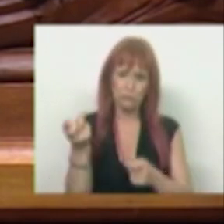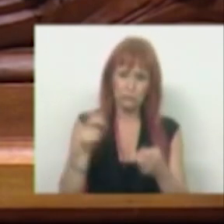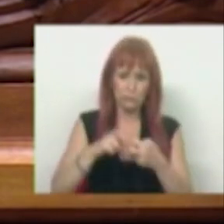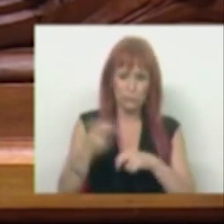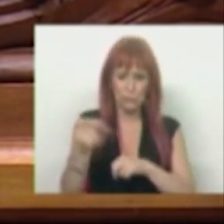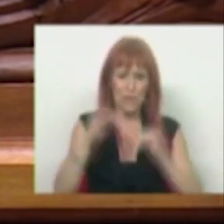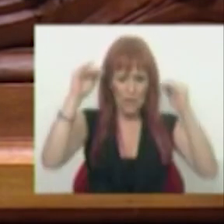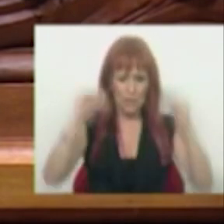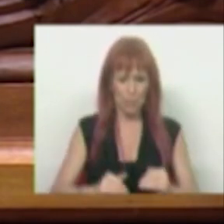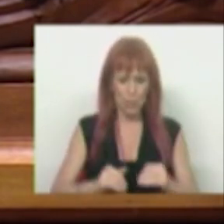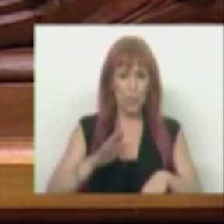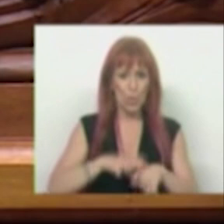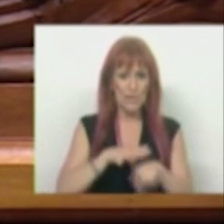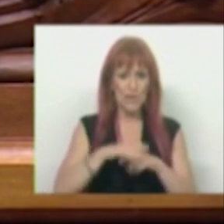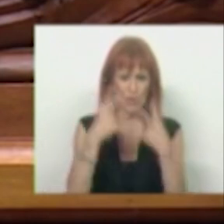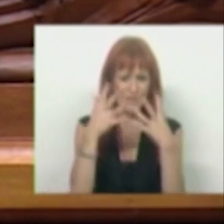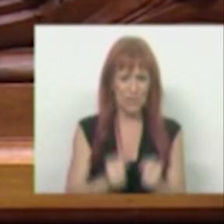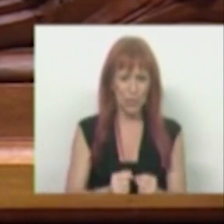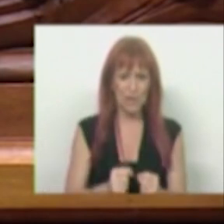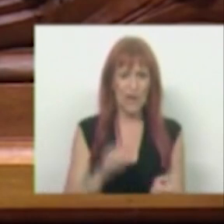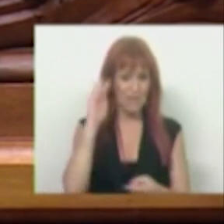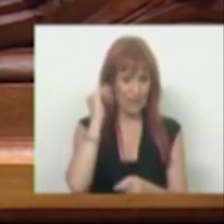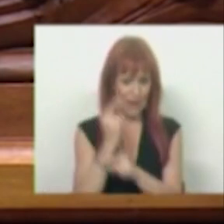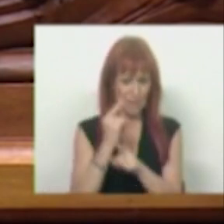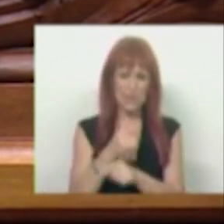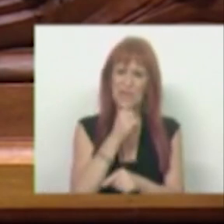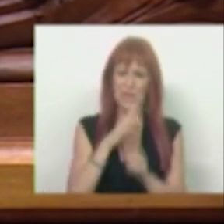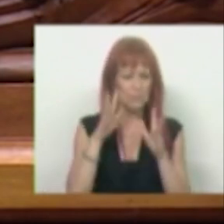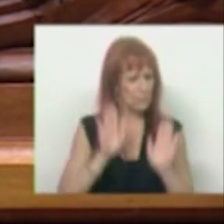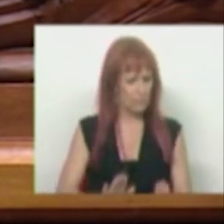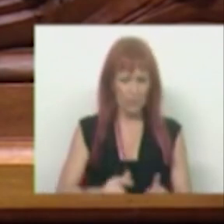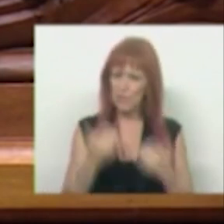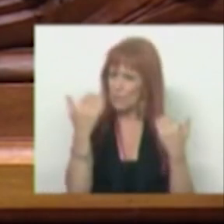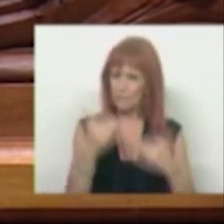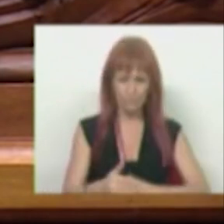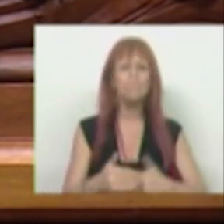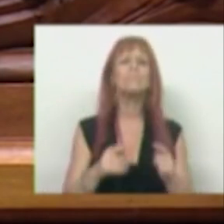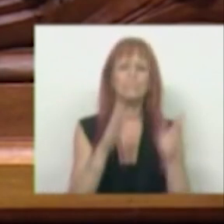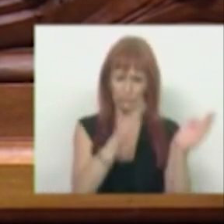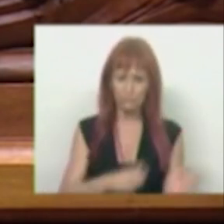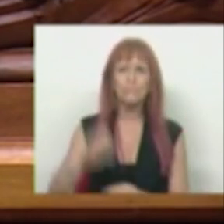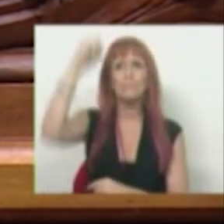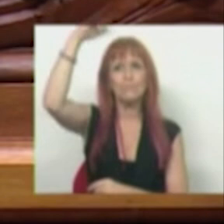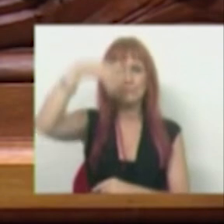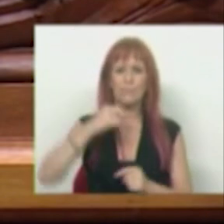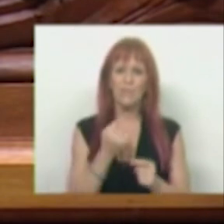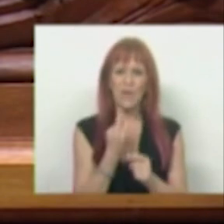contingência para mitigar os efeitos da seca. Ainda em fevereiro, decidimos suspender ou limitar a produção de eletricidade num conjunto de barragens